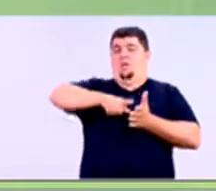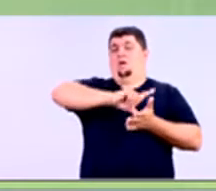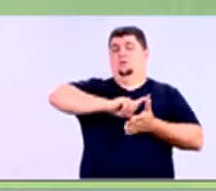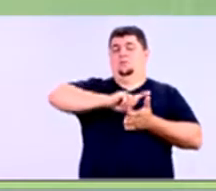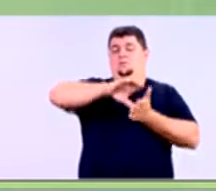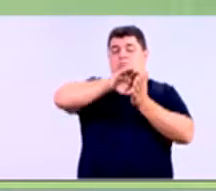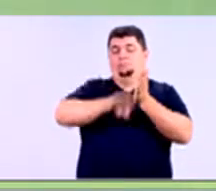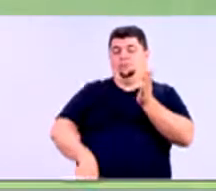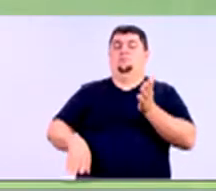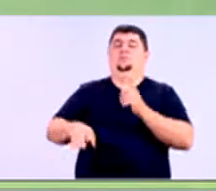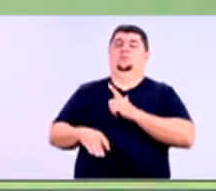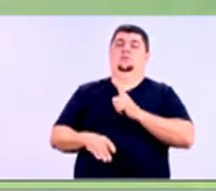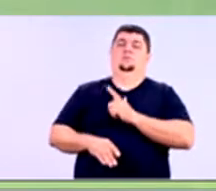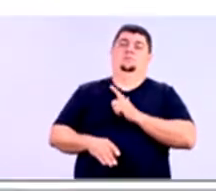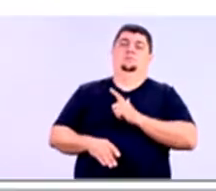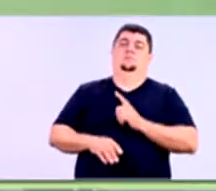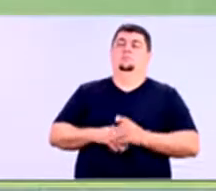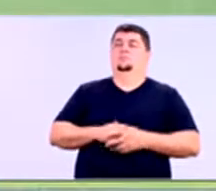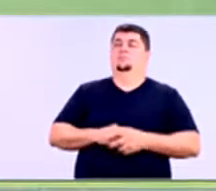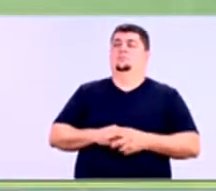dele.